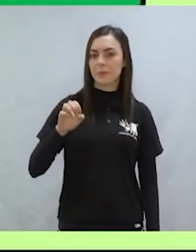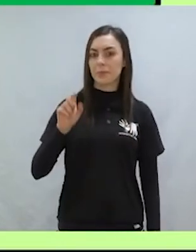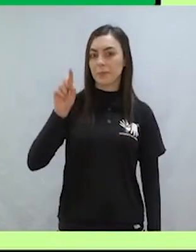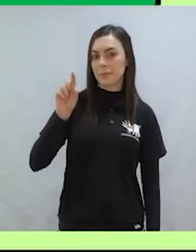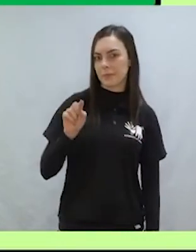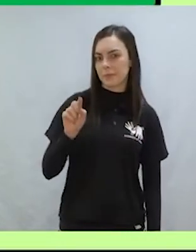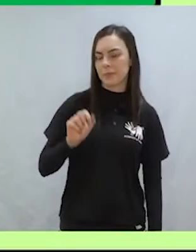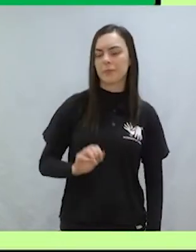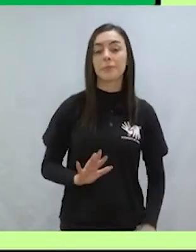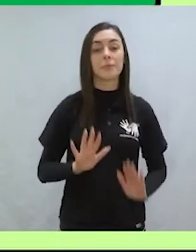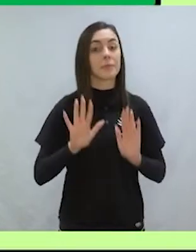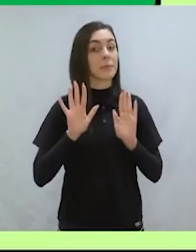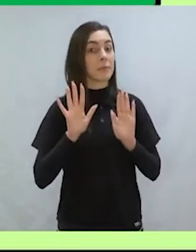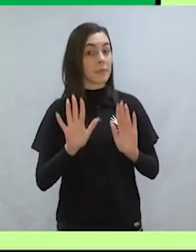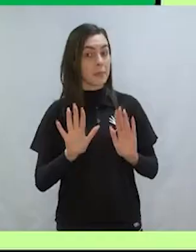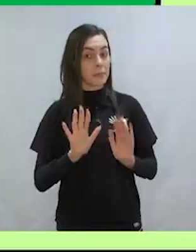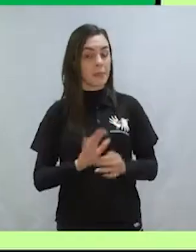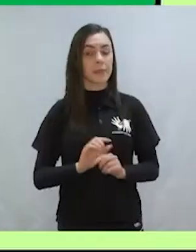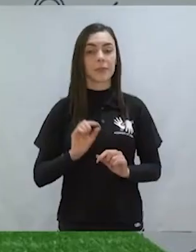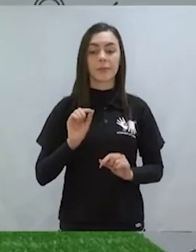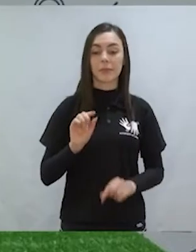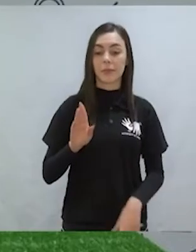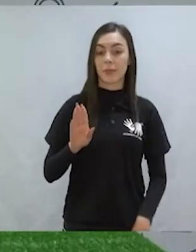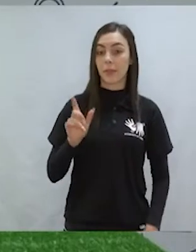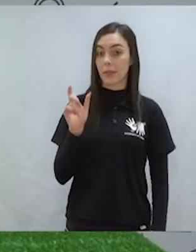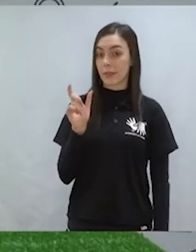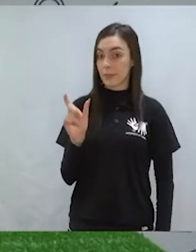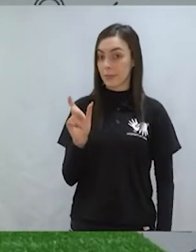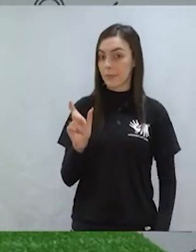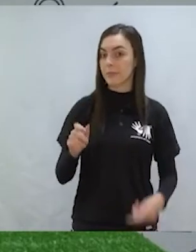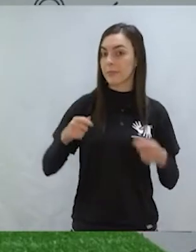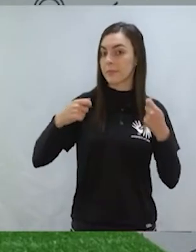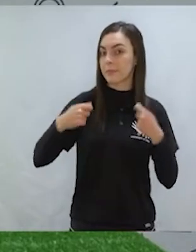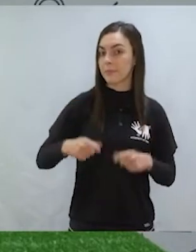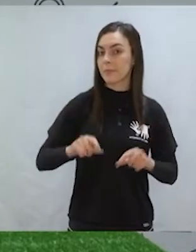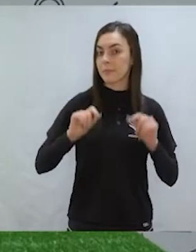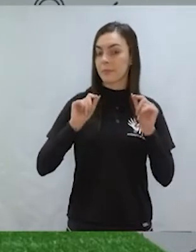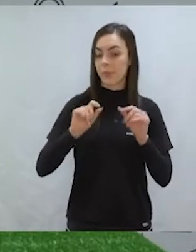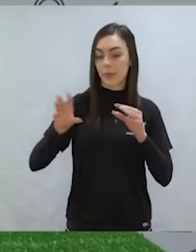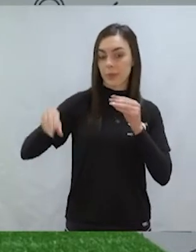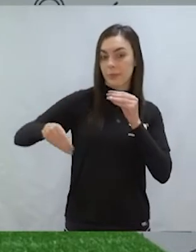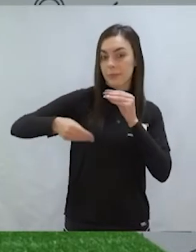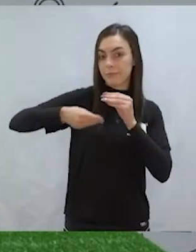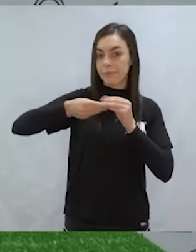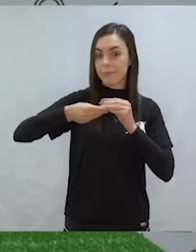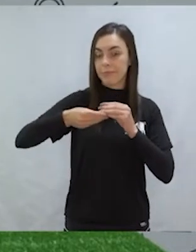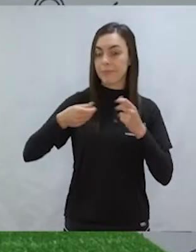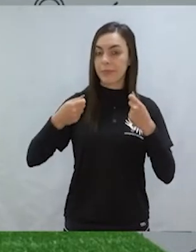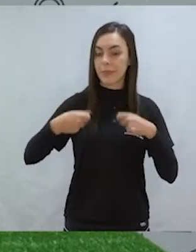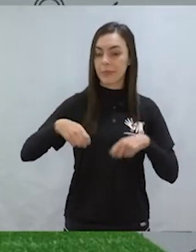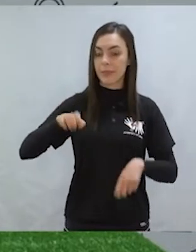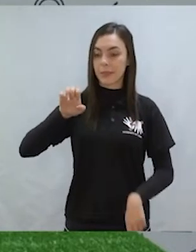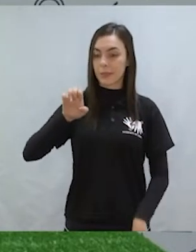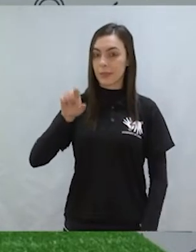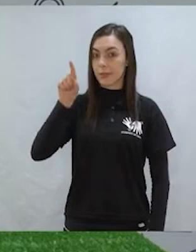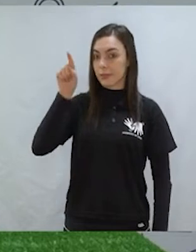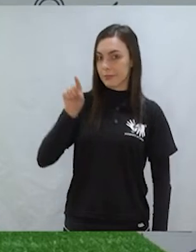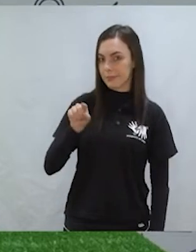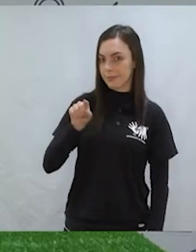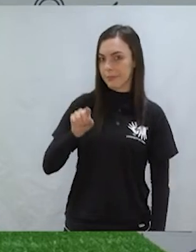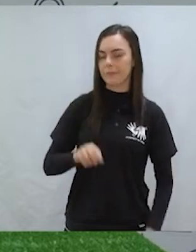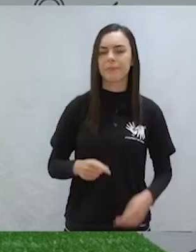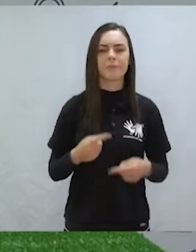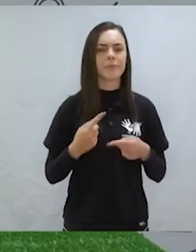boné. Só que a palavra boné precisa a gente colocar um acento